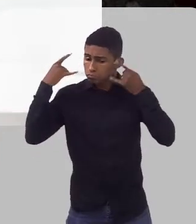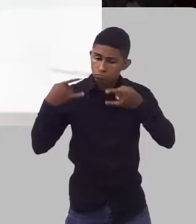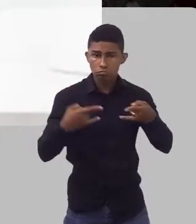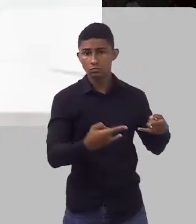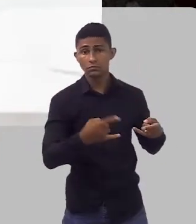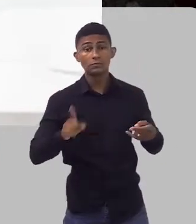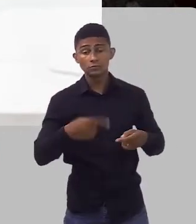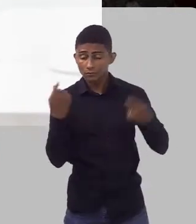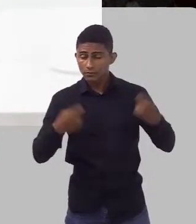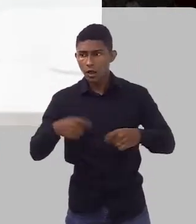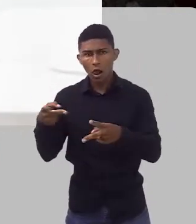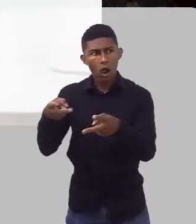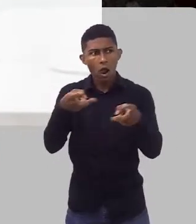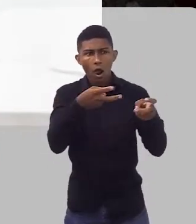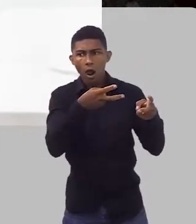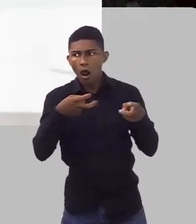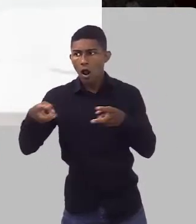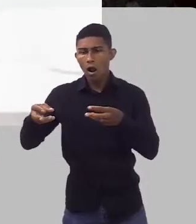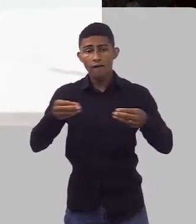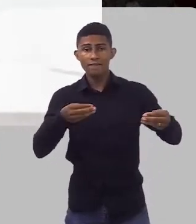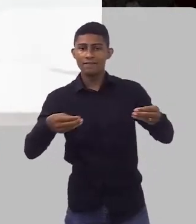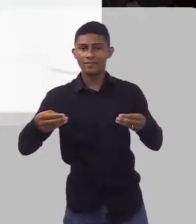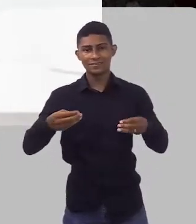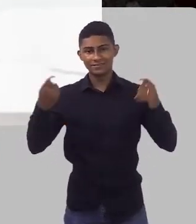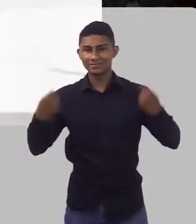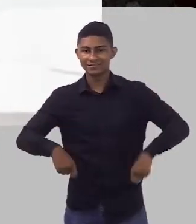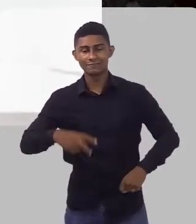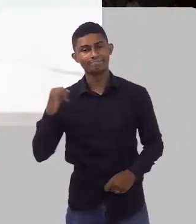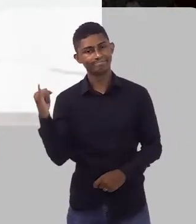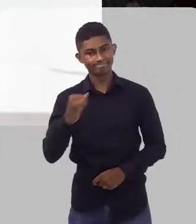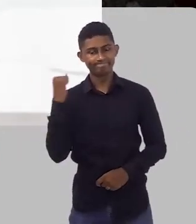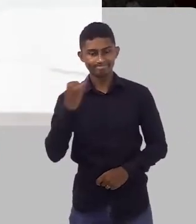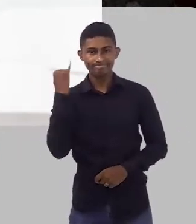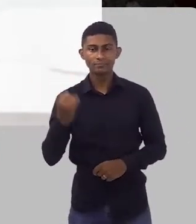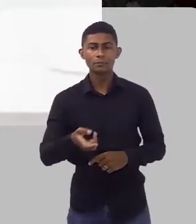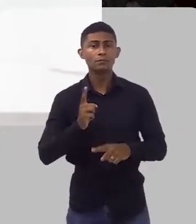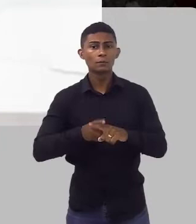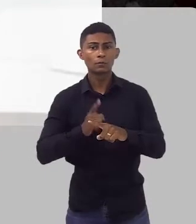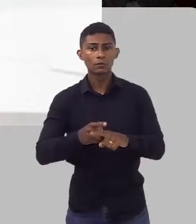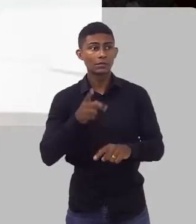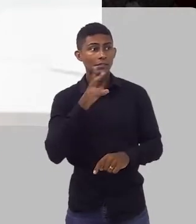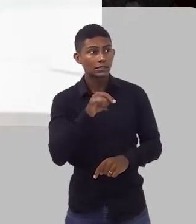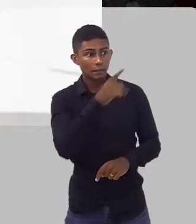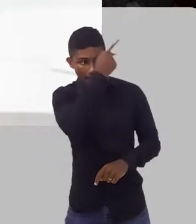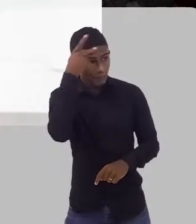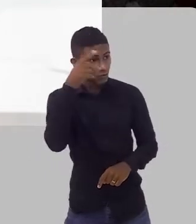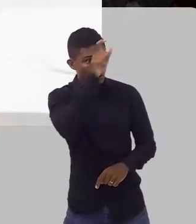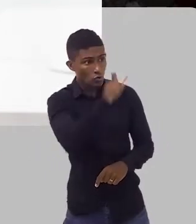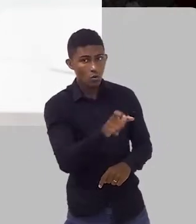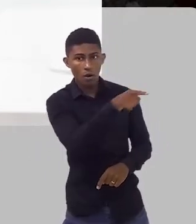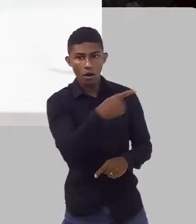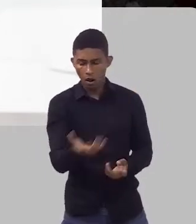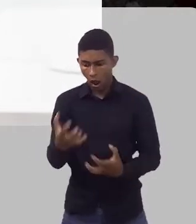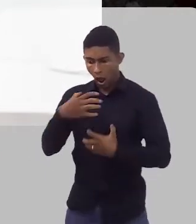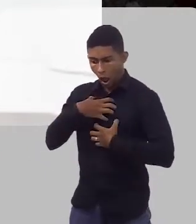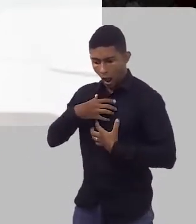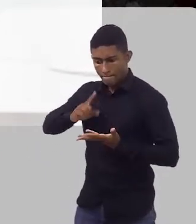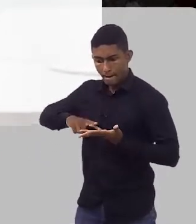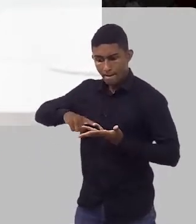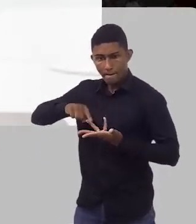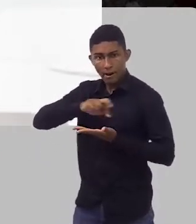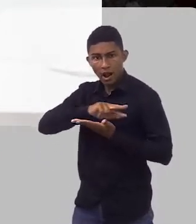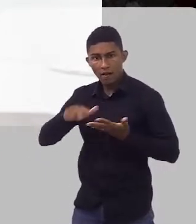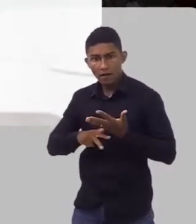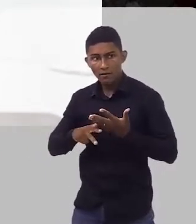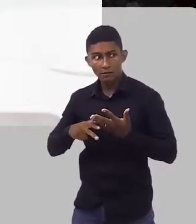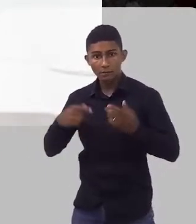gente precisa ter e começar a ter daqui para frente. E fundamental, né, Marcela? Quem está com sintomas tem que usar máscara. Se precisar sair,